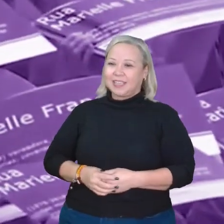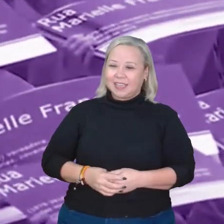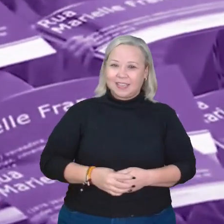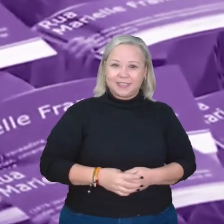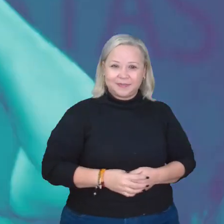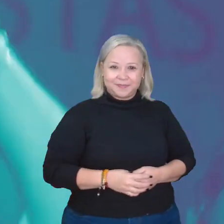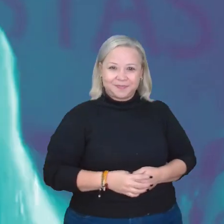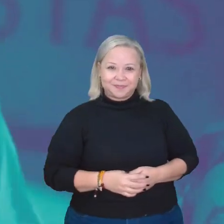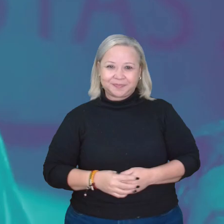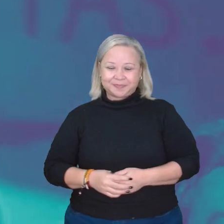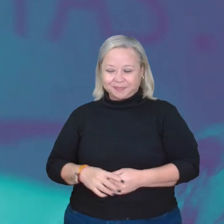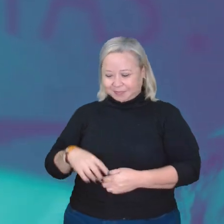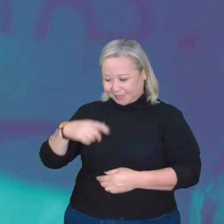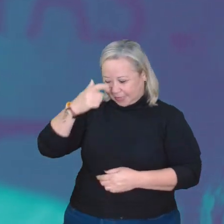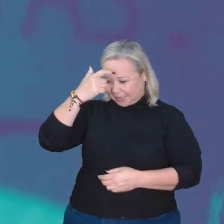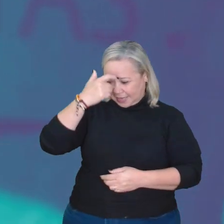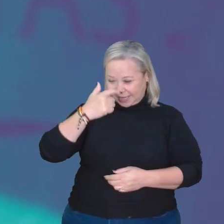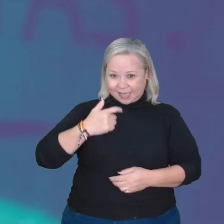acontecer.